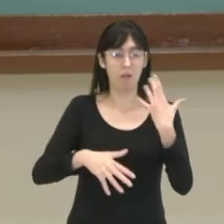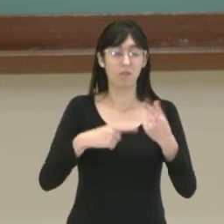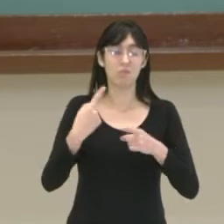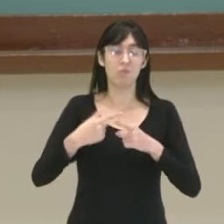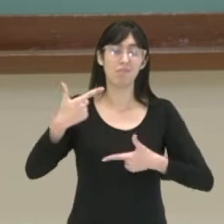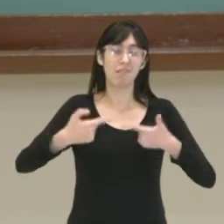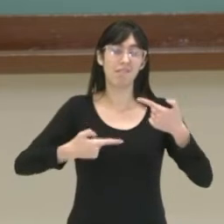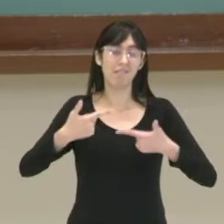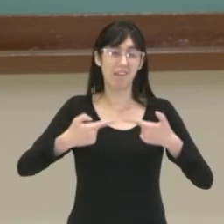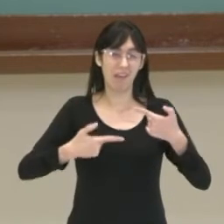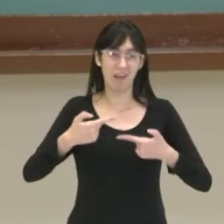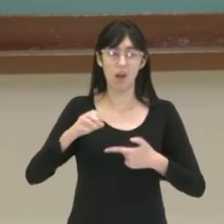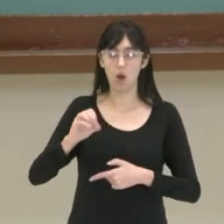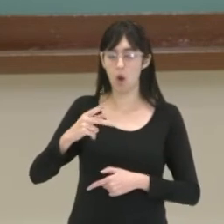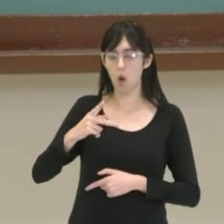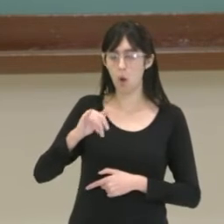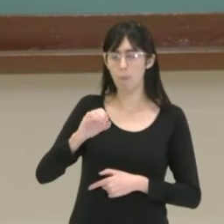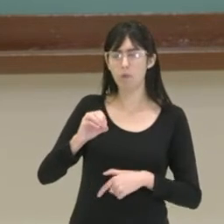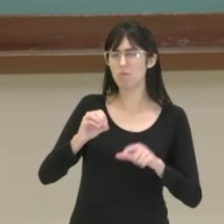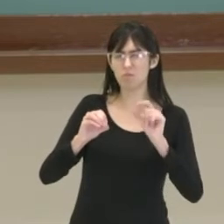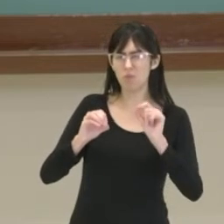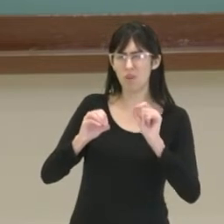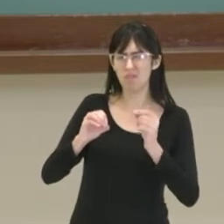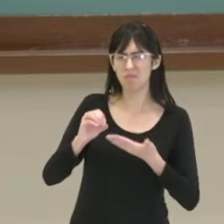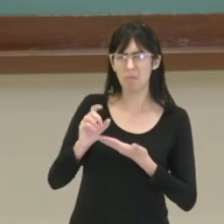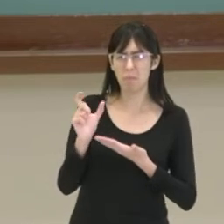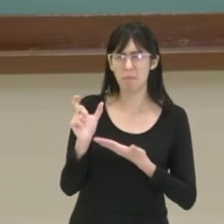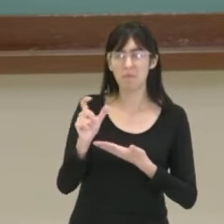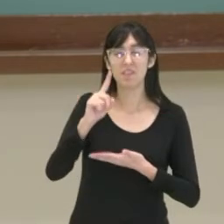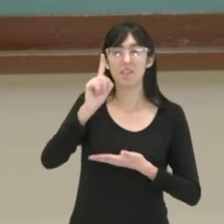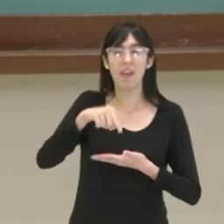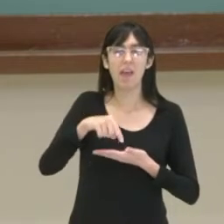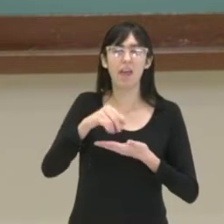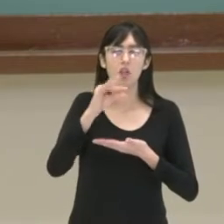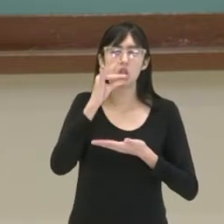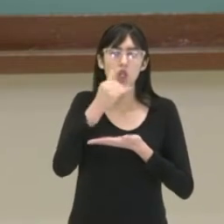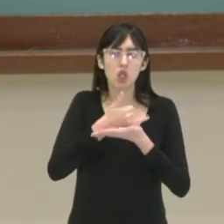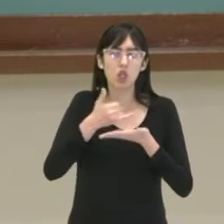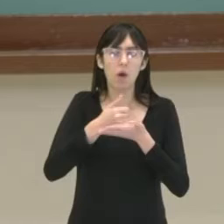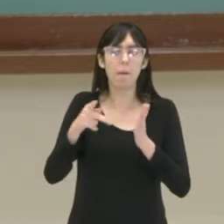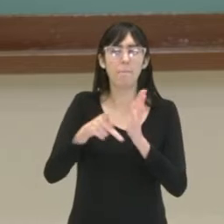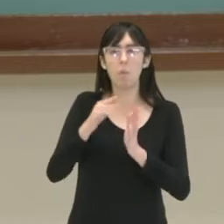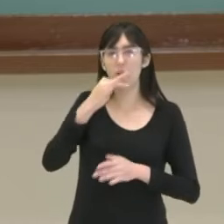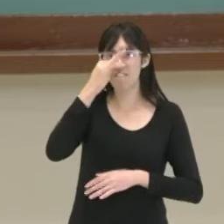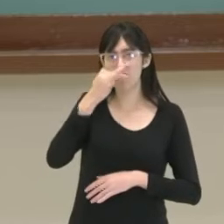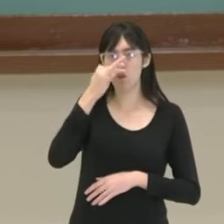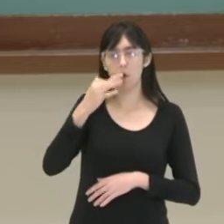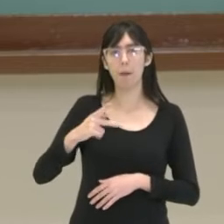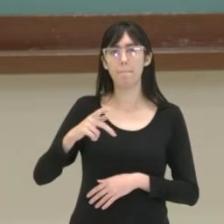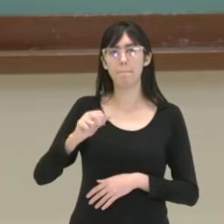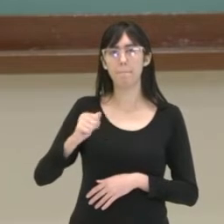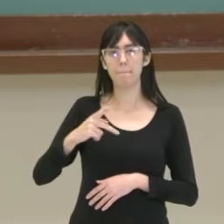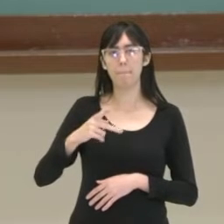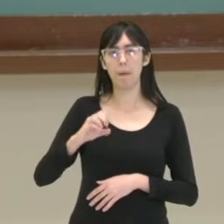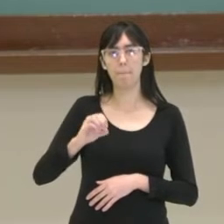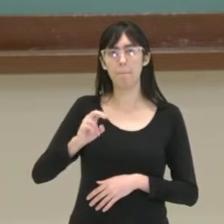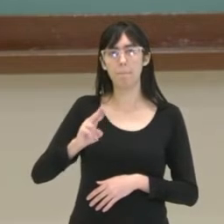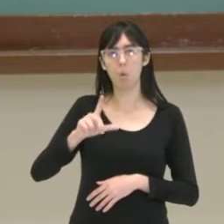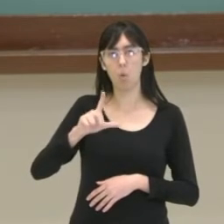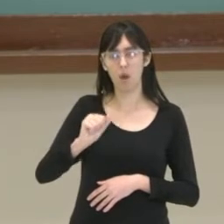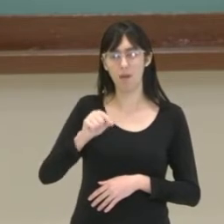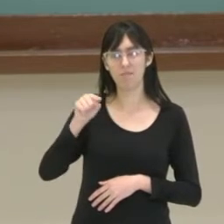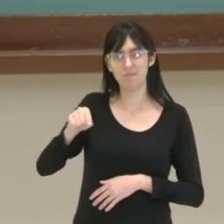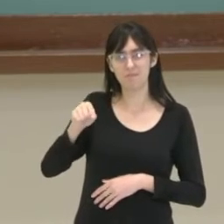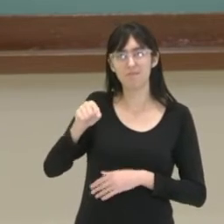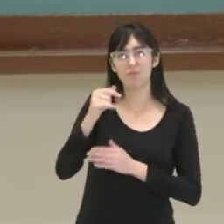guerra do ópio. O ópio, para quem não sabe, é um tipo de droga extraída da flor da papoula, e essa droga ela